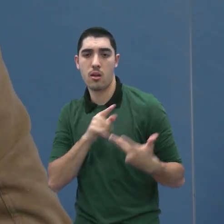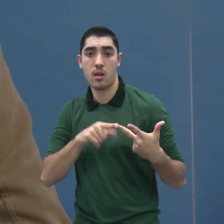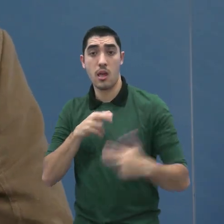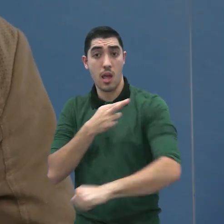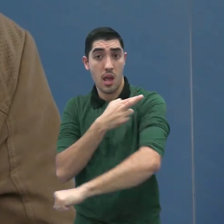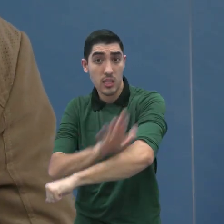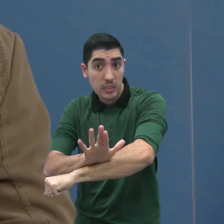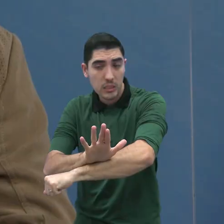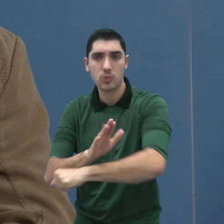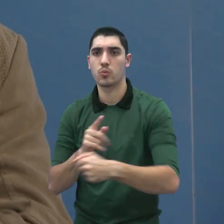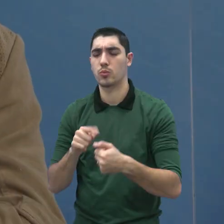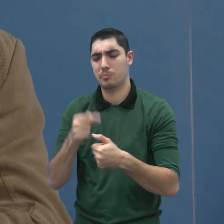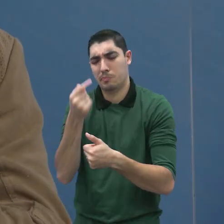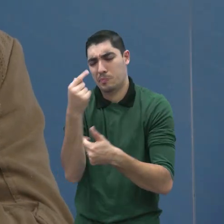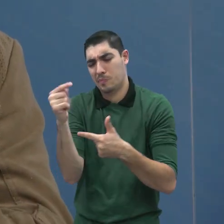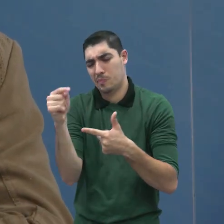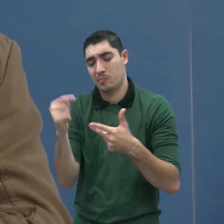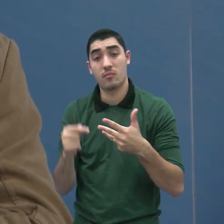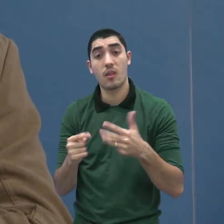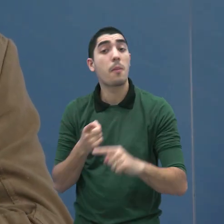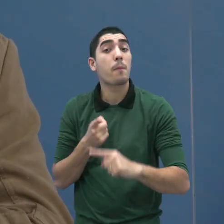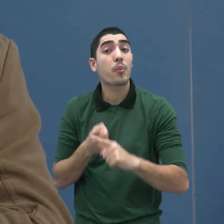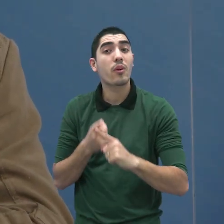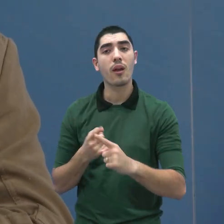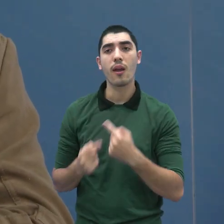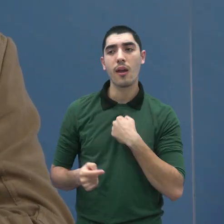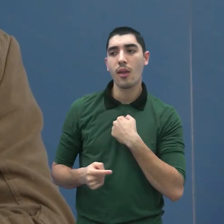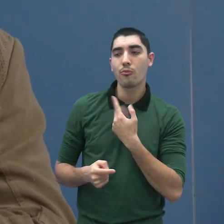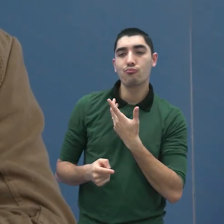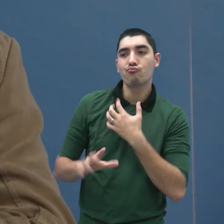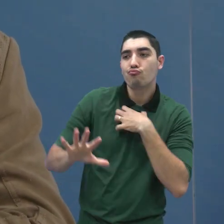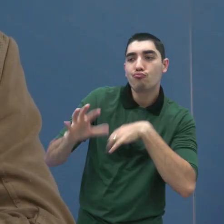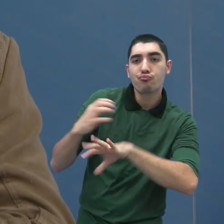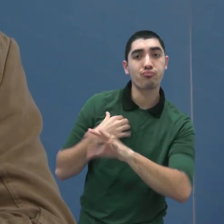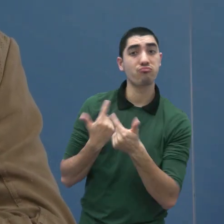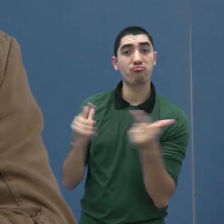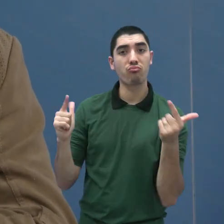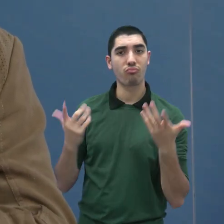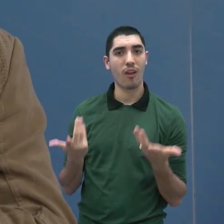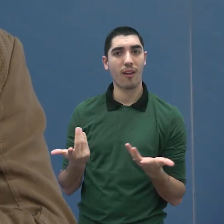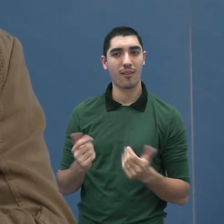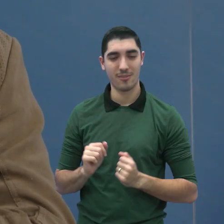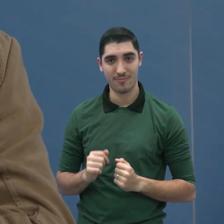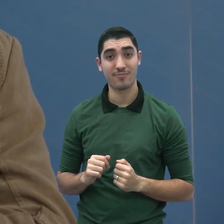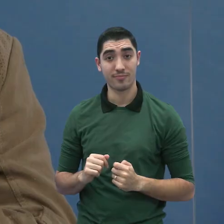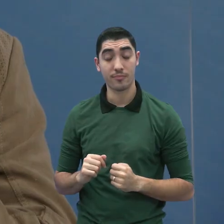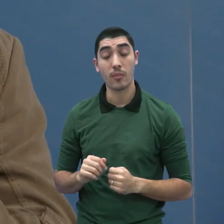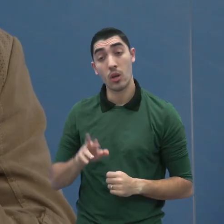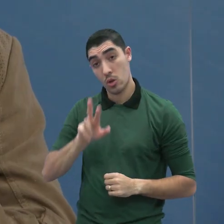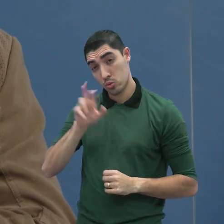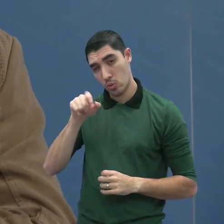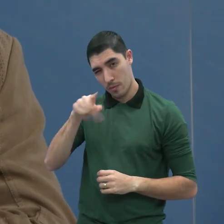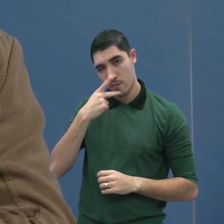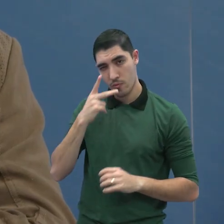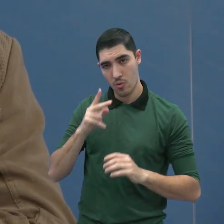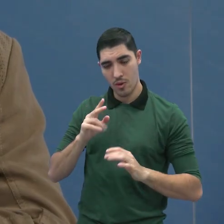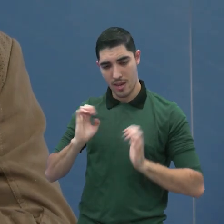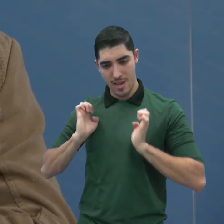racismo, porque a gente não entende o outro e não deixa o outro ser quem ele é. Em relação à ética,